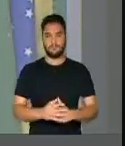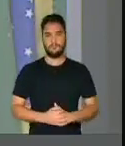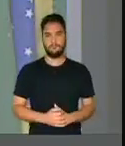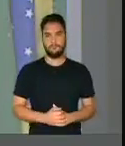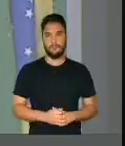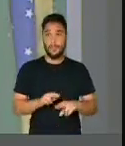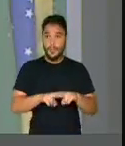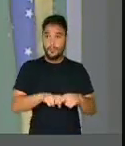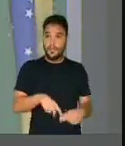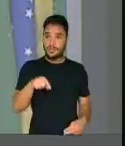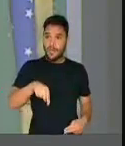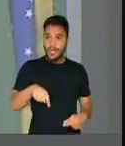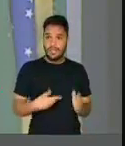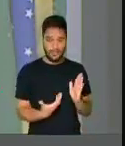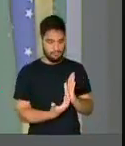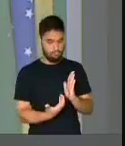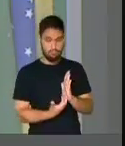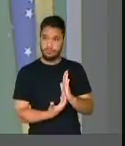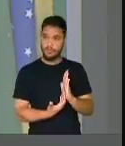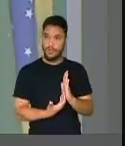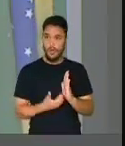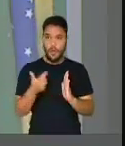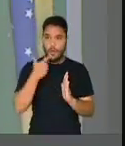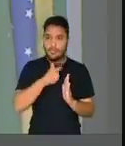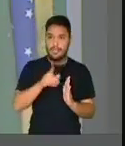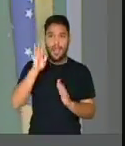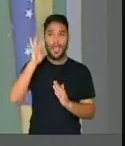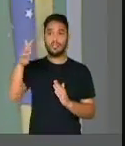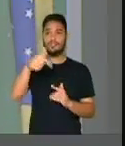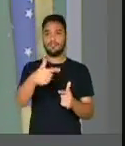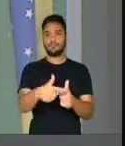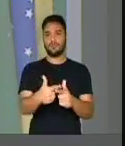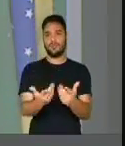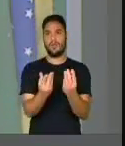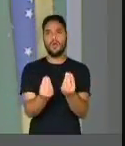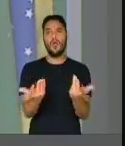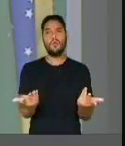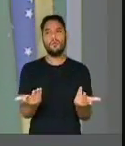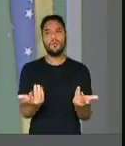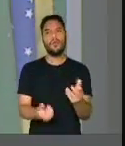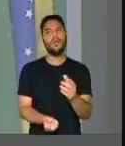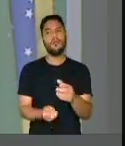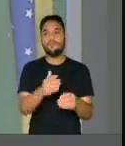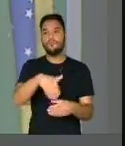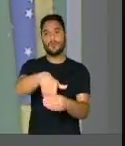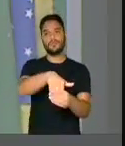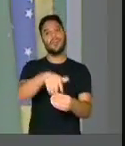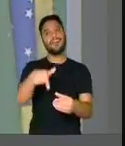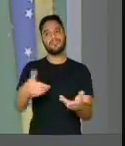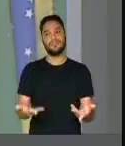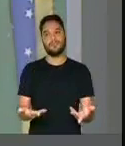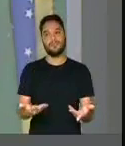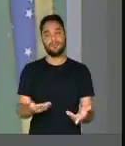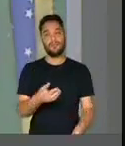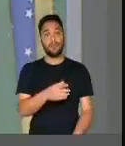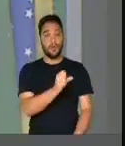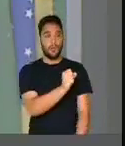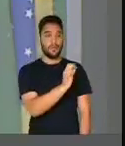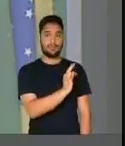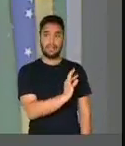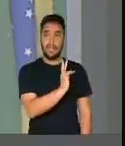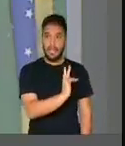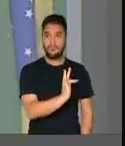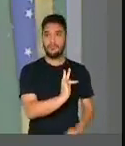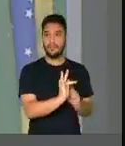este parlamento dê uma resposta à sociedade votando. Caso contrário, o Supremo